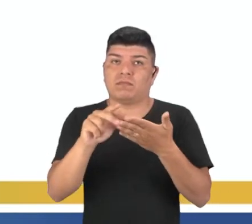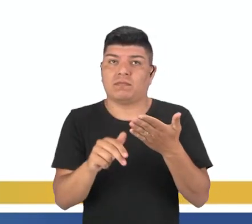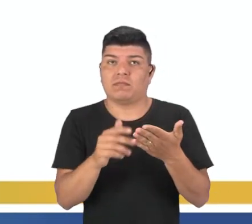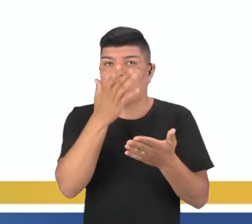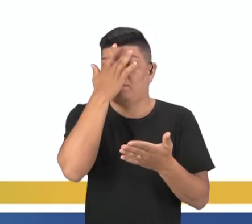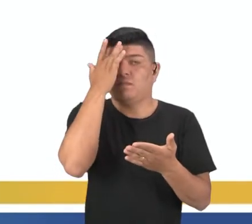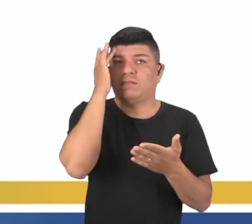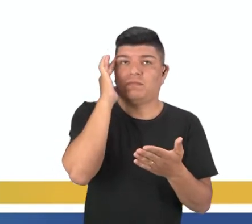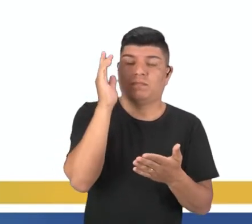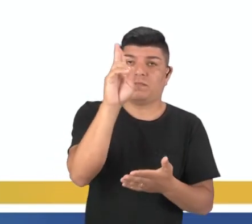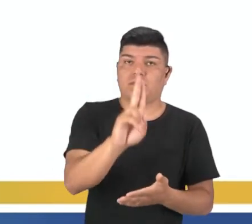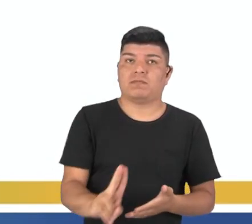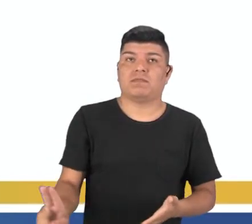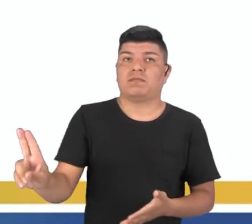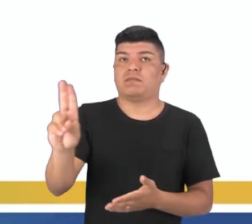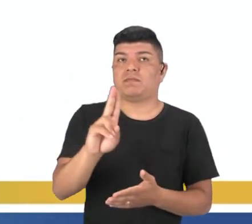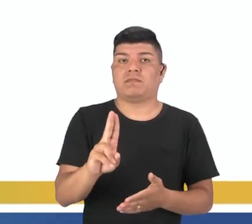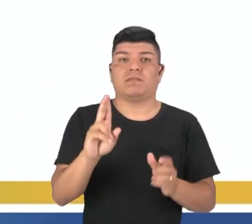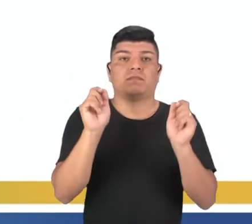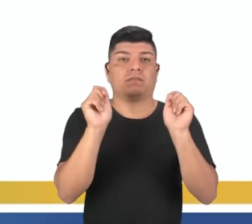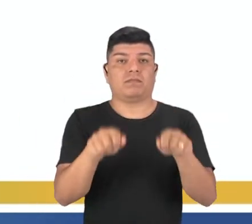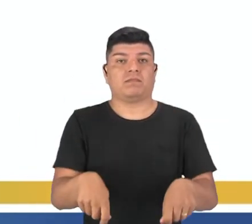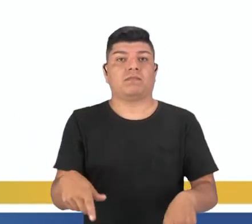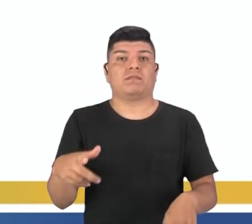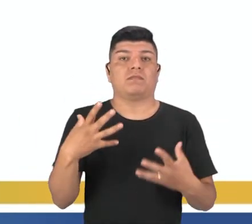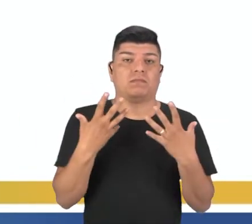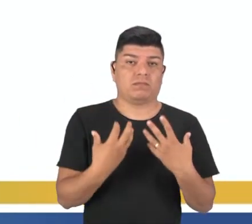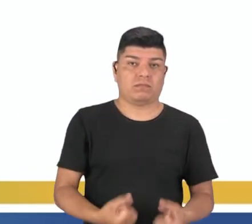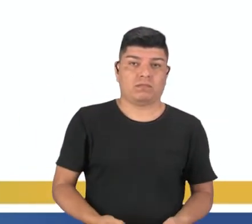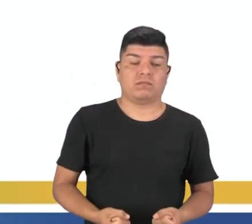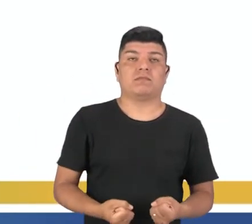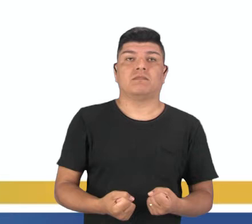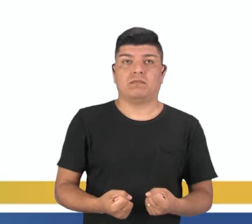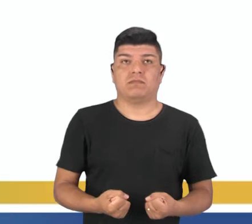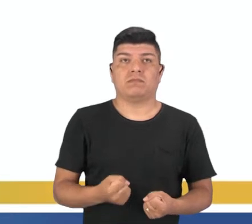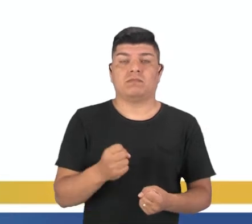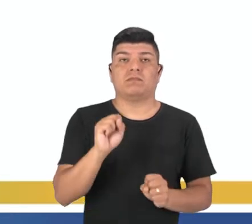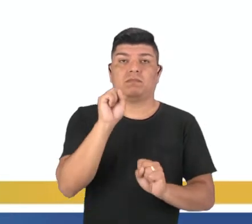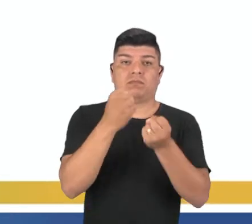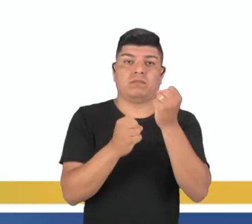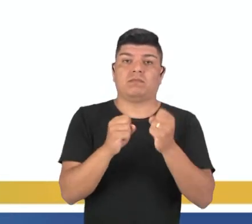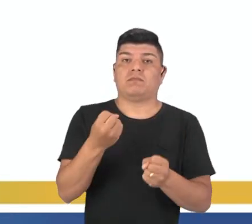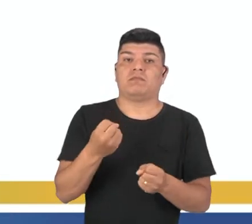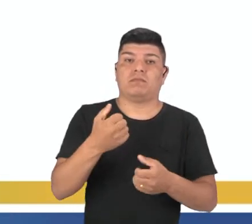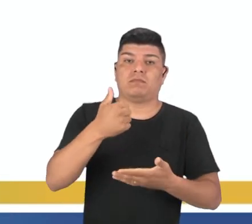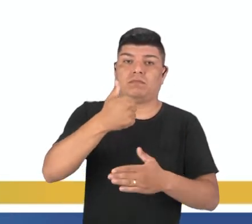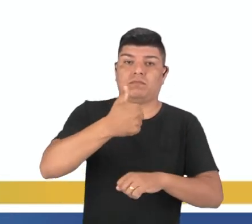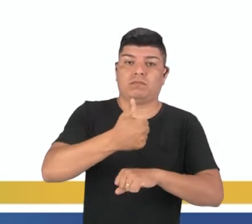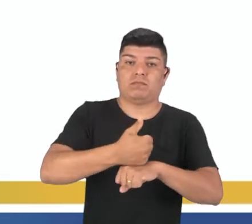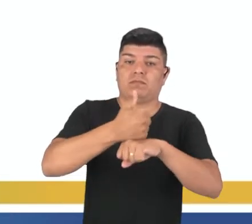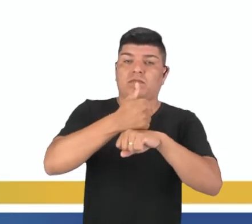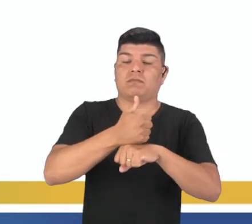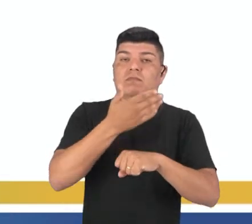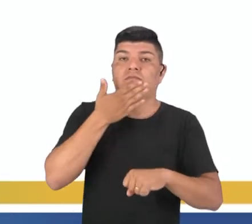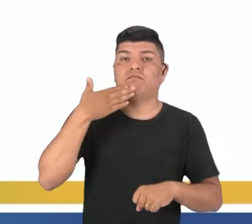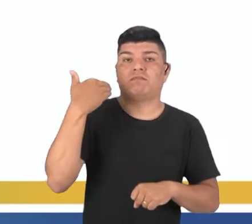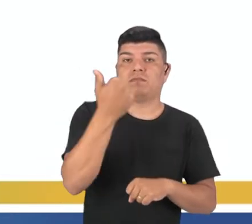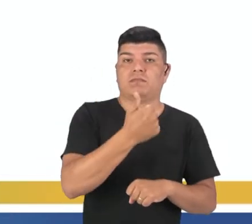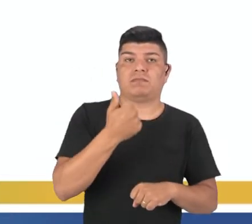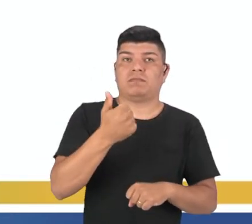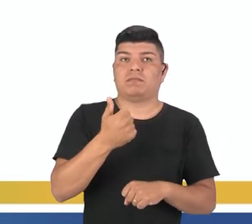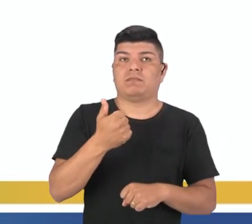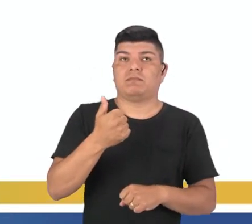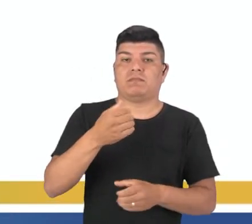ao seu usuário, desde que seja adquirido, né, um aparelho de qualidade superior, certo? Então,